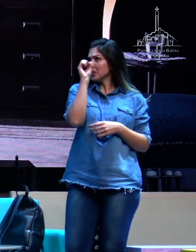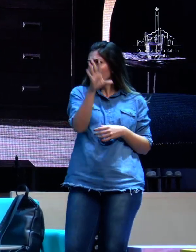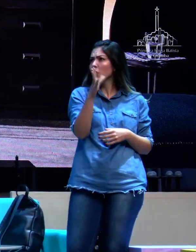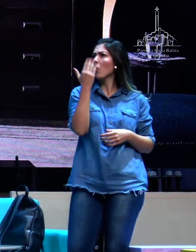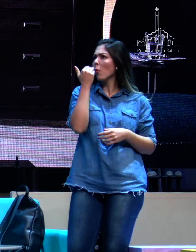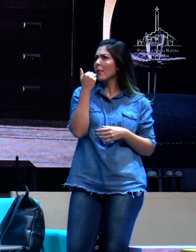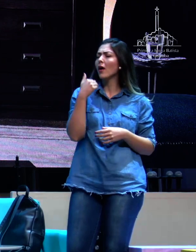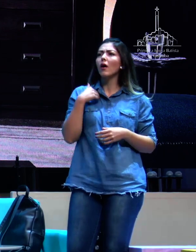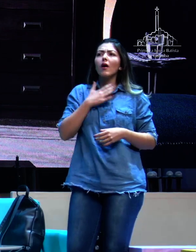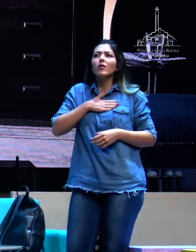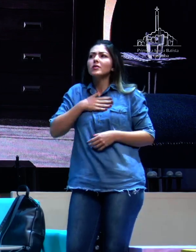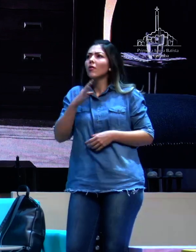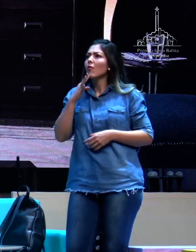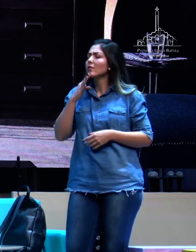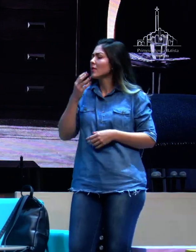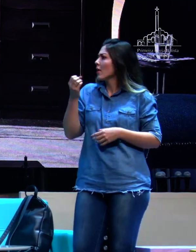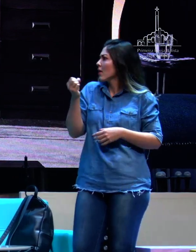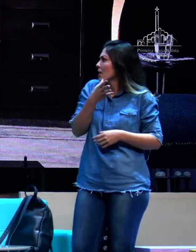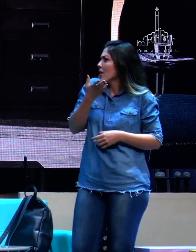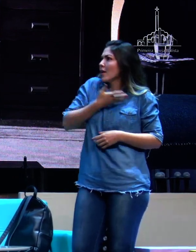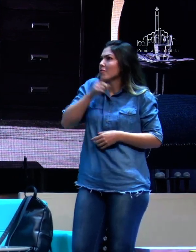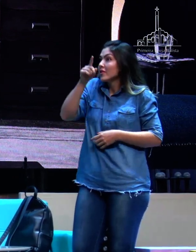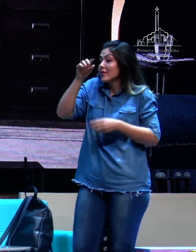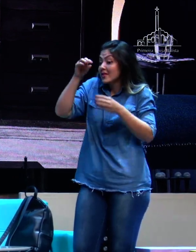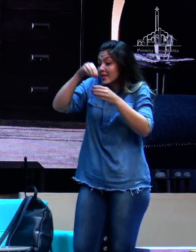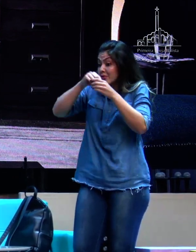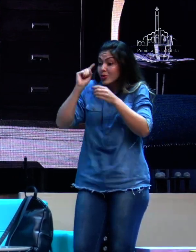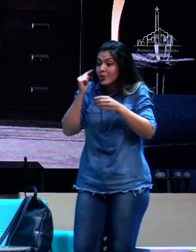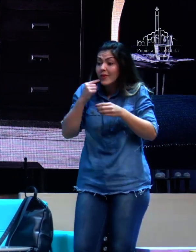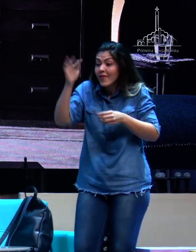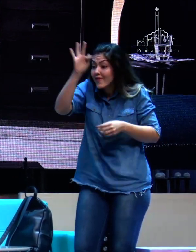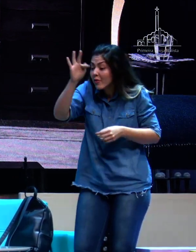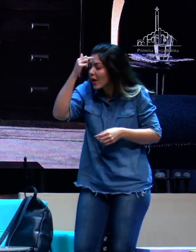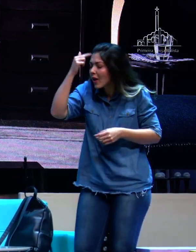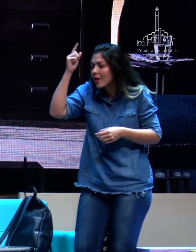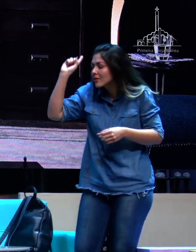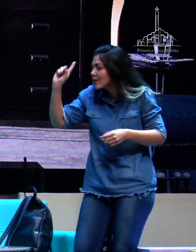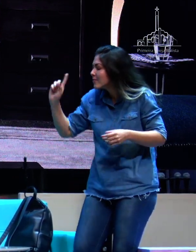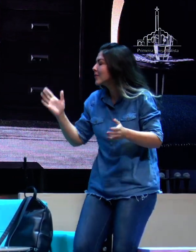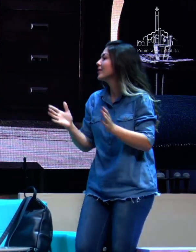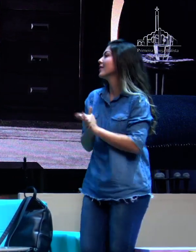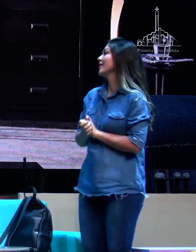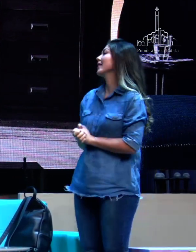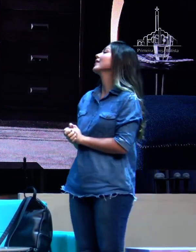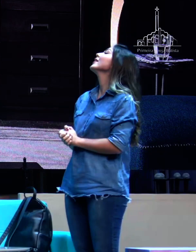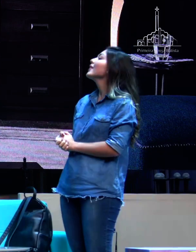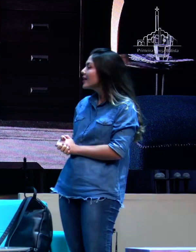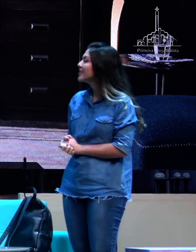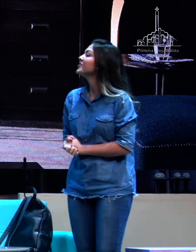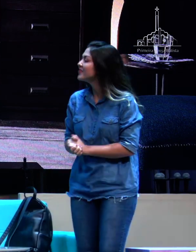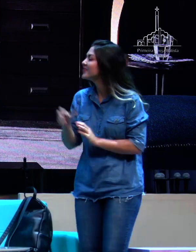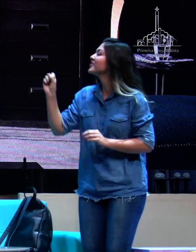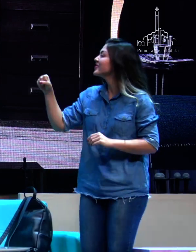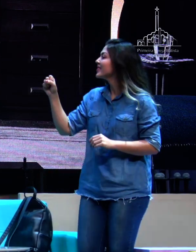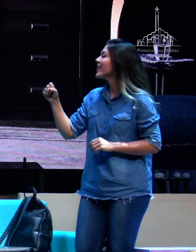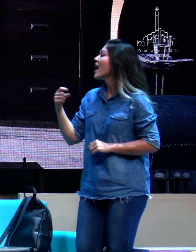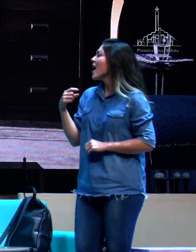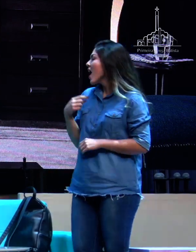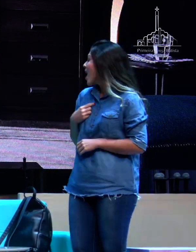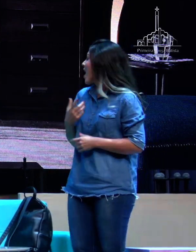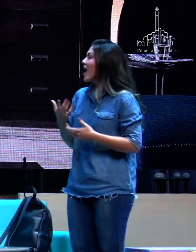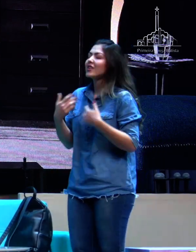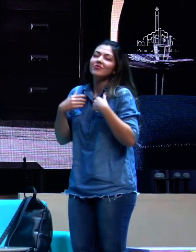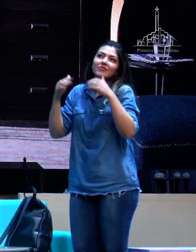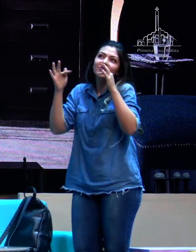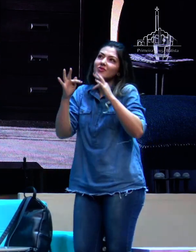Então, nós saímos juntas, saímos para comer. E então, nós conhecemos uma outra amiga dela. E eu não sabia de um grupo de surdos ali na faculdade.